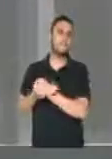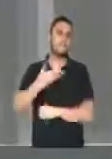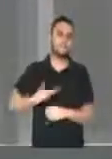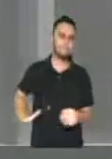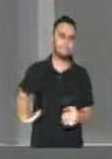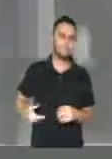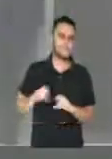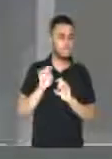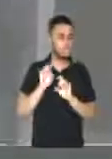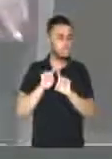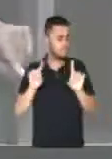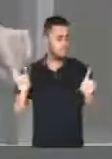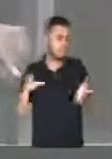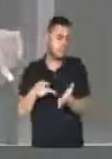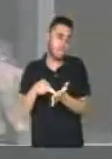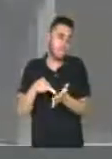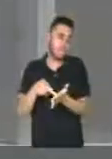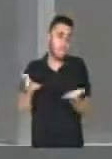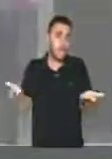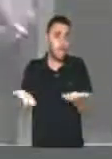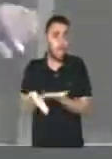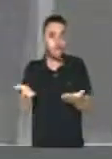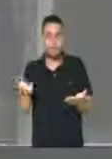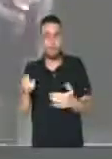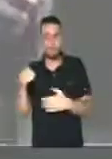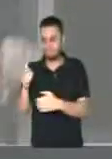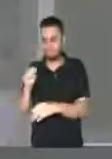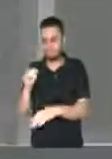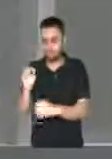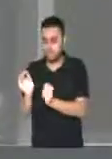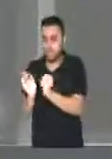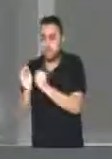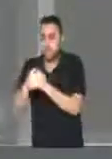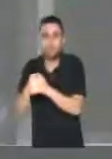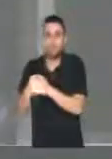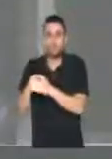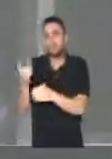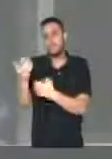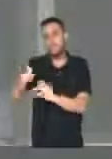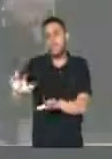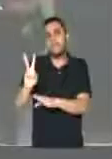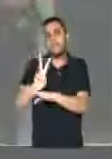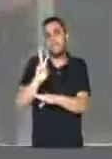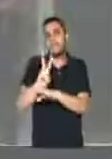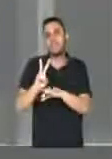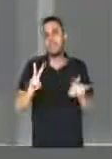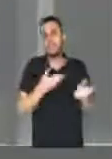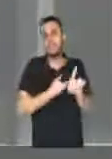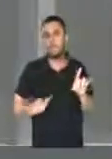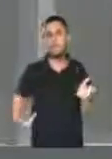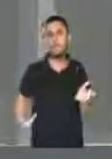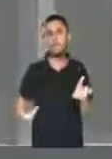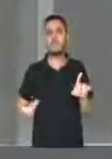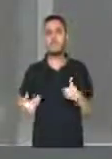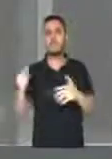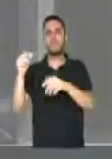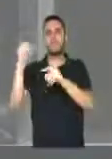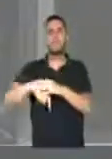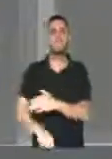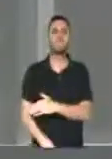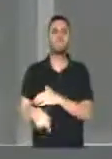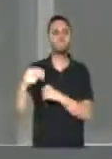momento para não defender um governo que chafunda na corrupção, agora vem para aqui